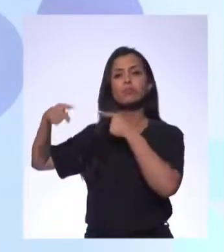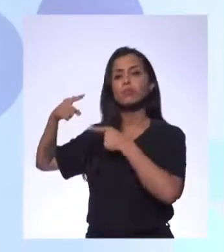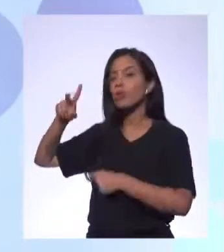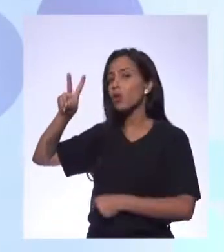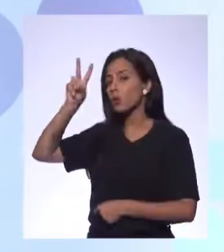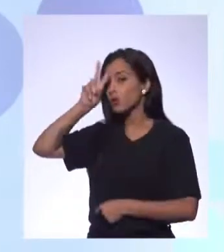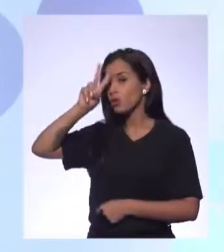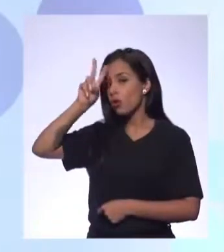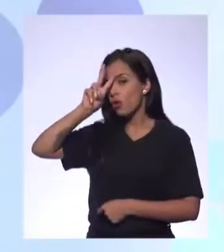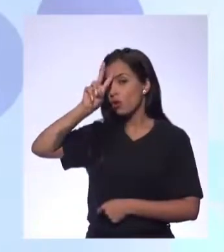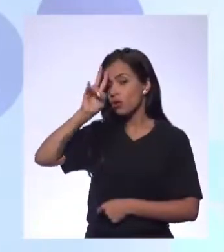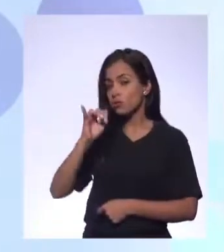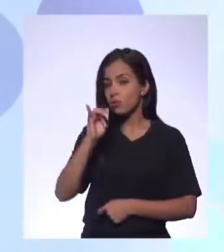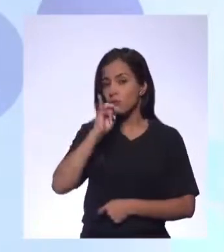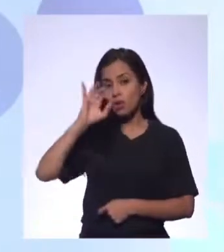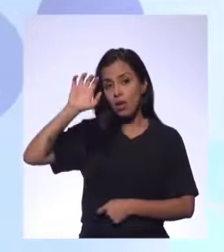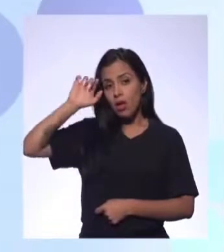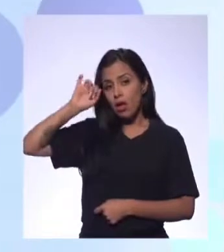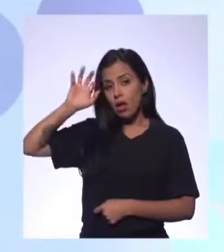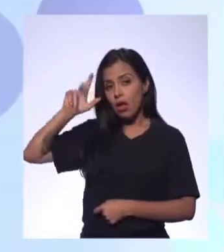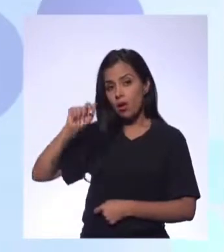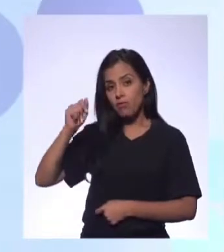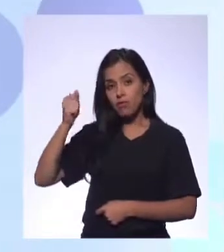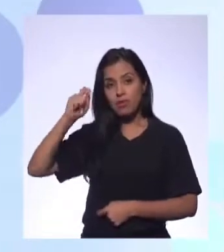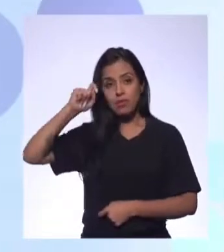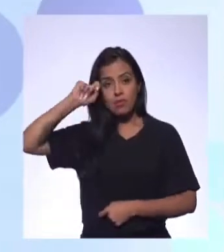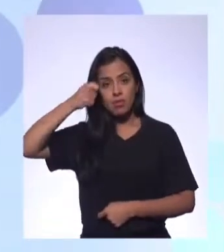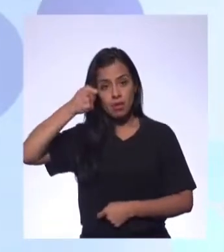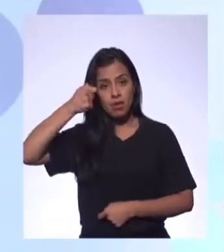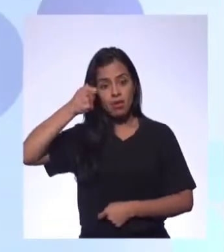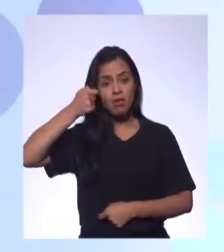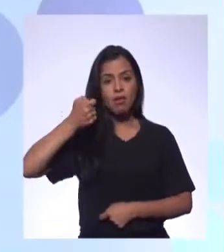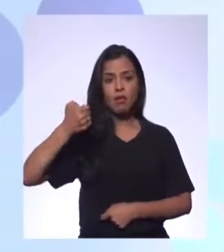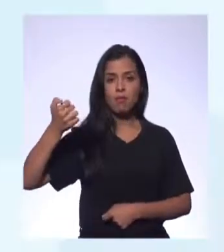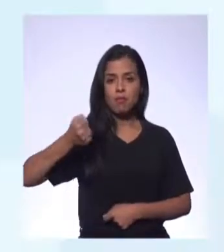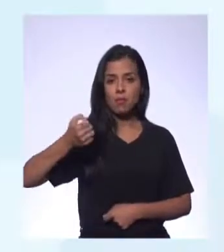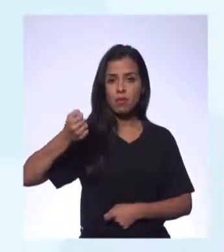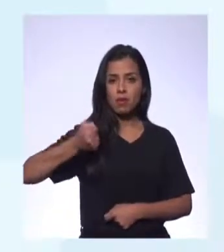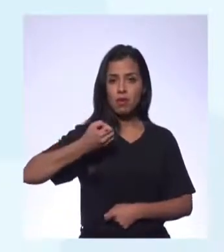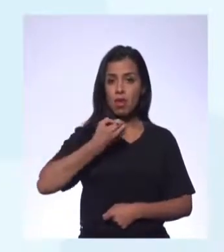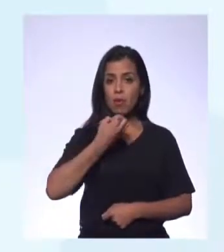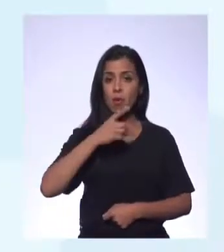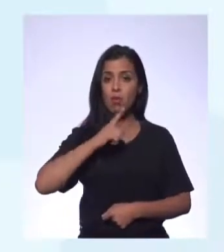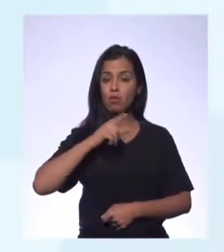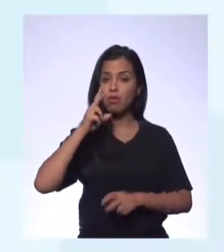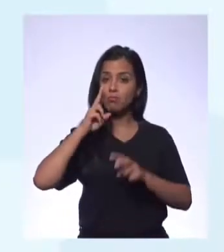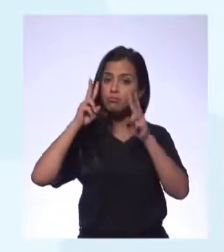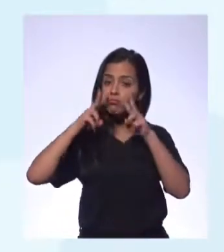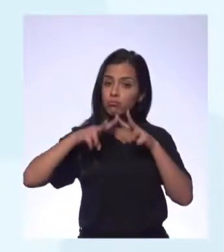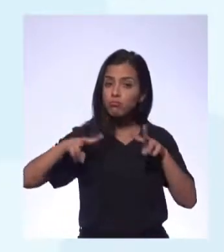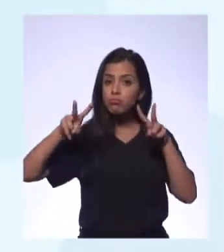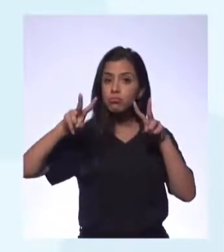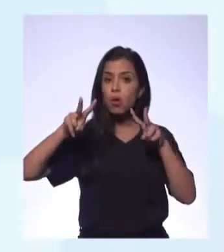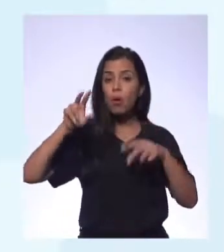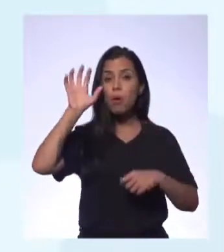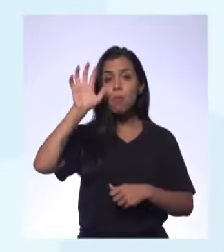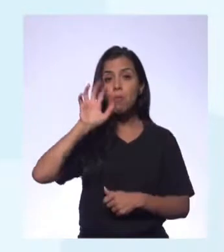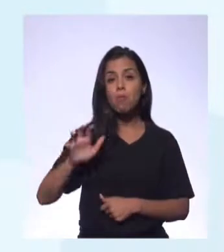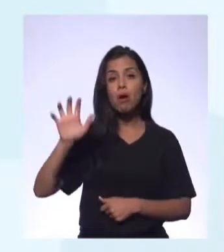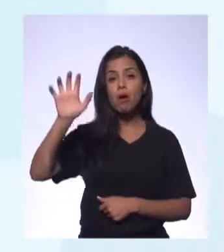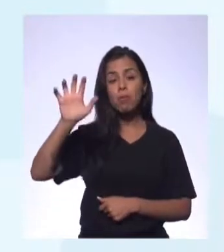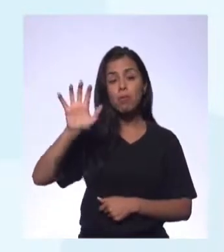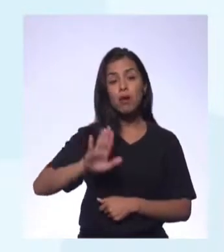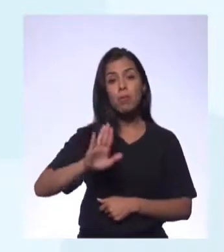questão da África negra, África branca, vamos ter a visualização aí por meio de um mapa, mas reforçando que essa não é a